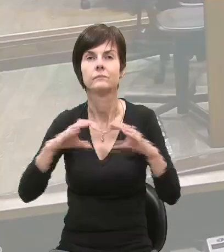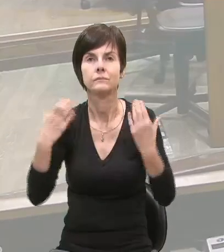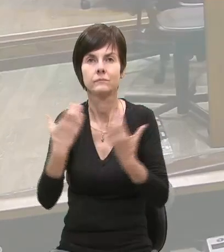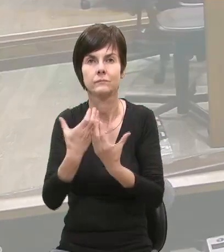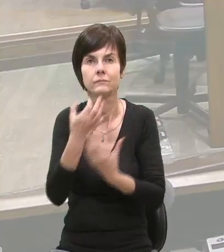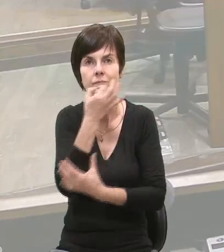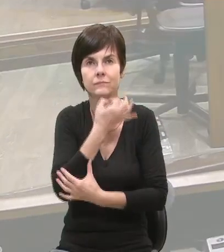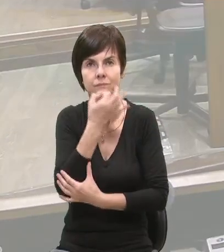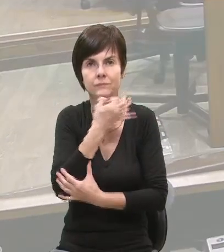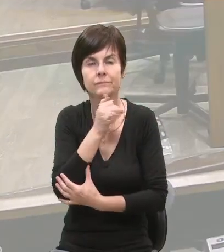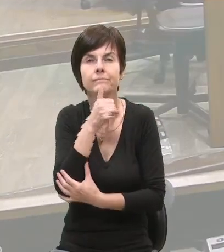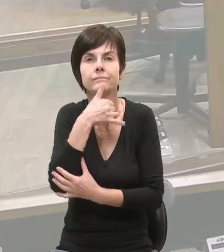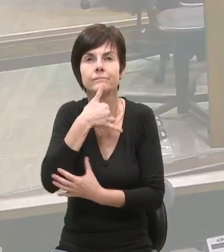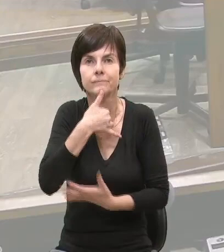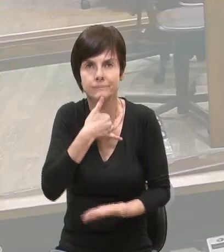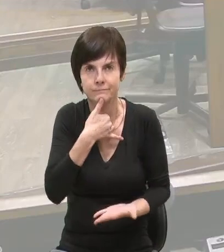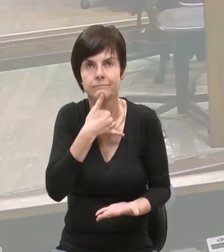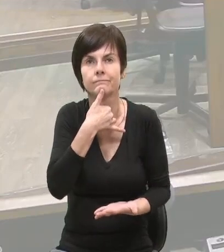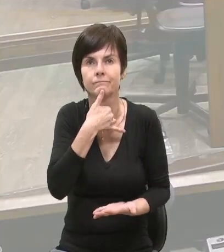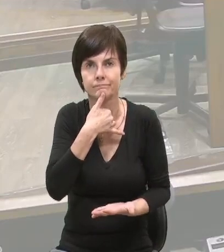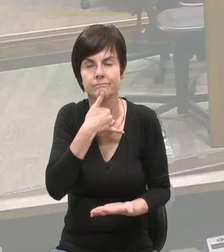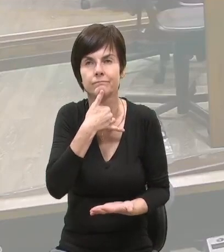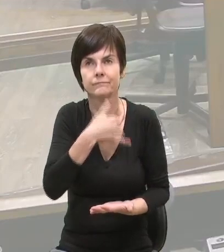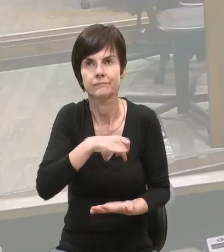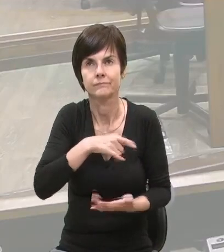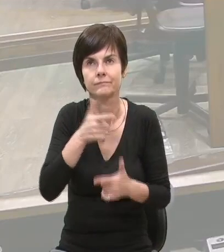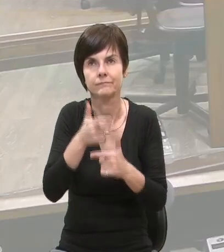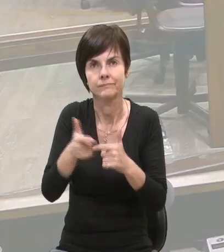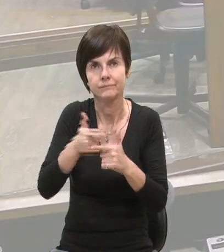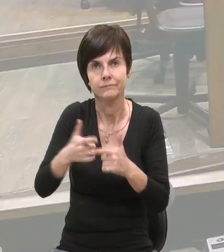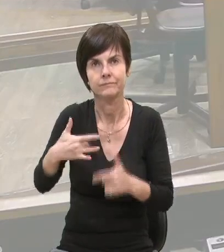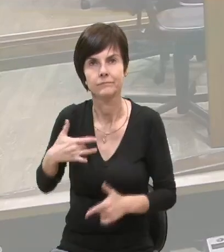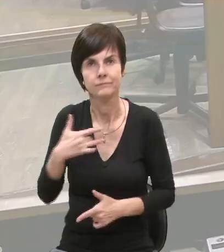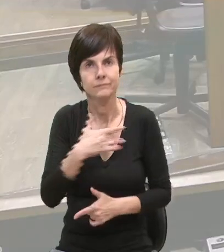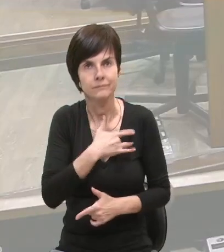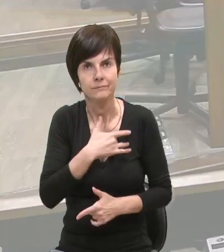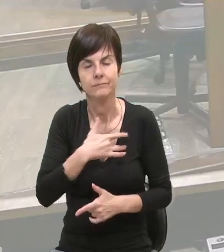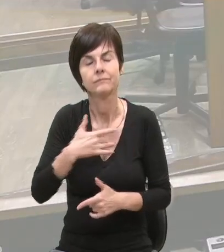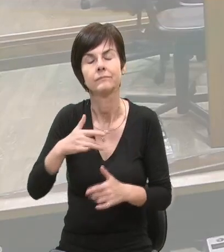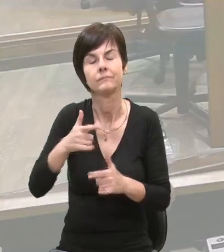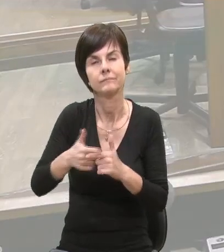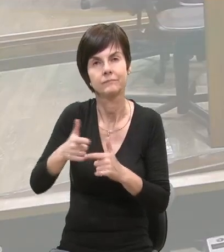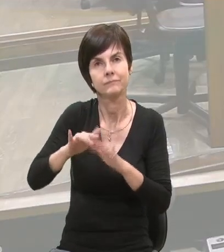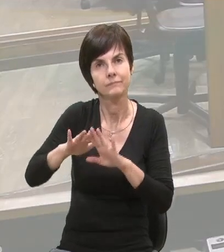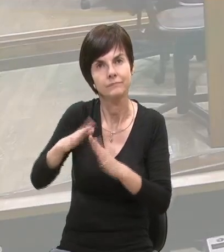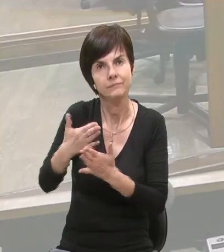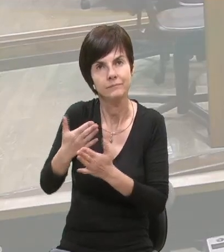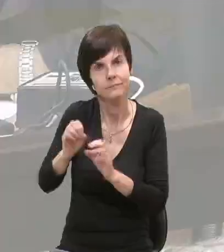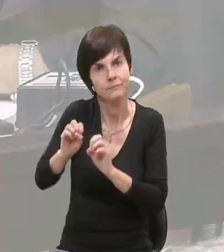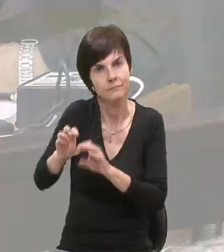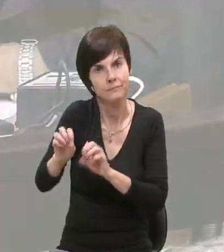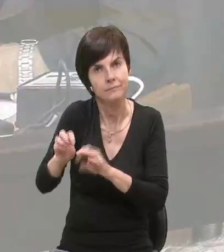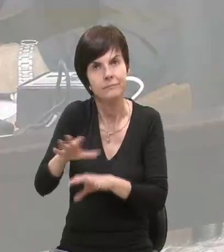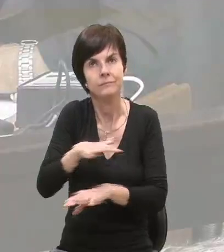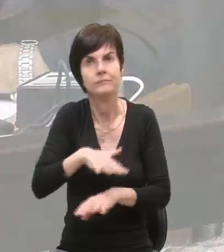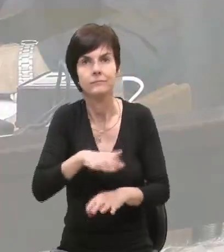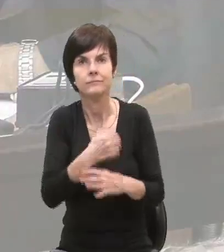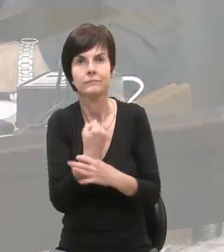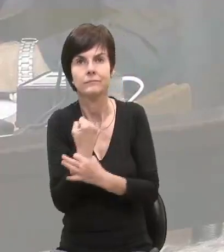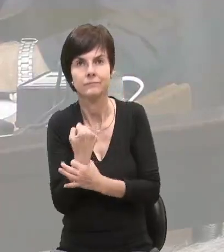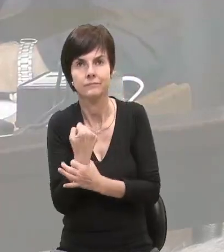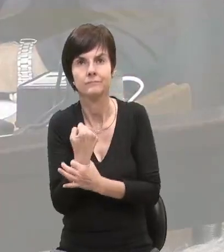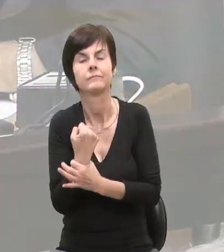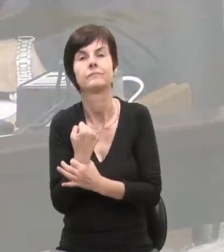que, infelizmente, esta situação, problema de saúde, problema na educação, na área da